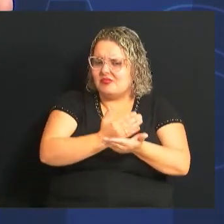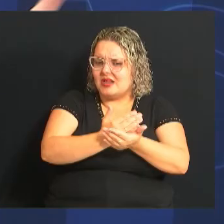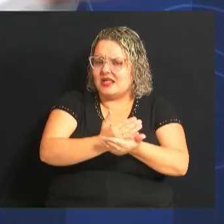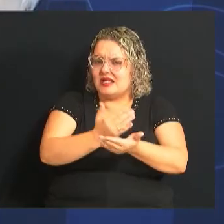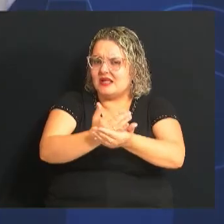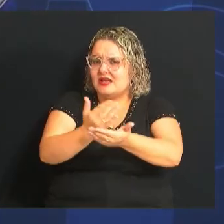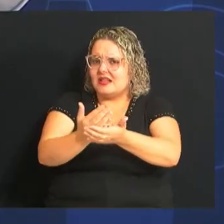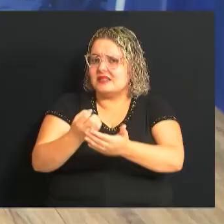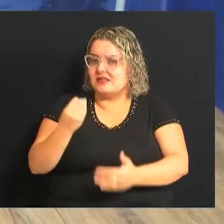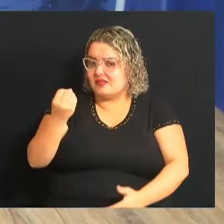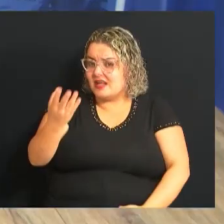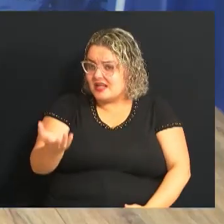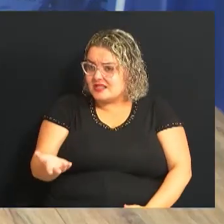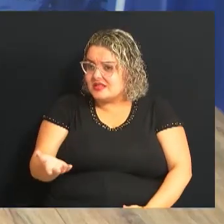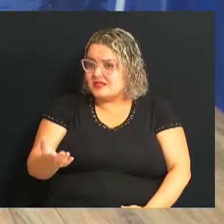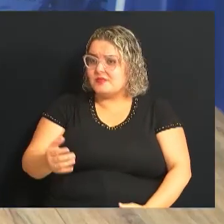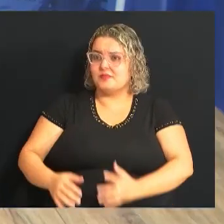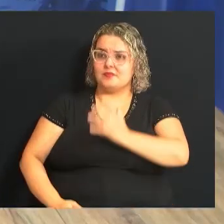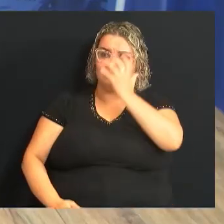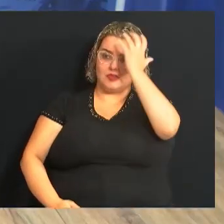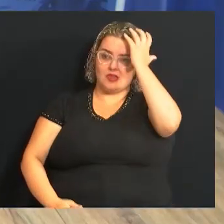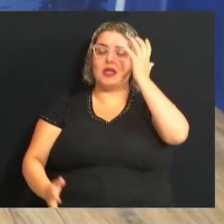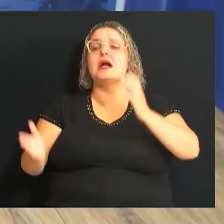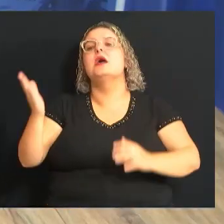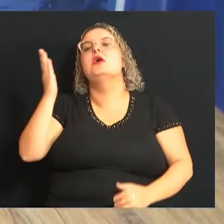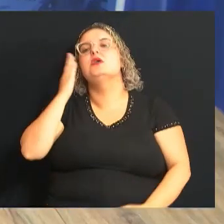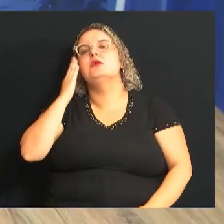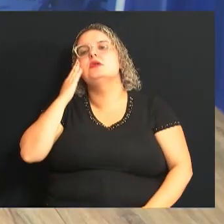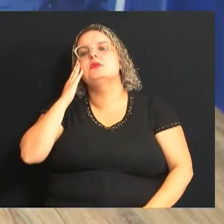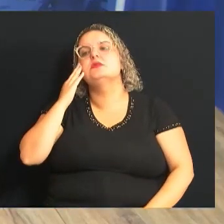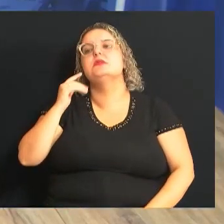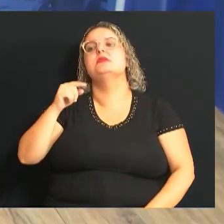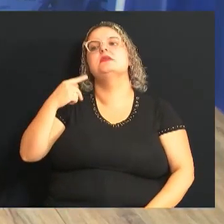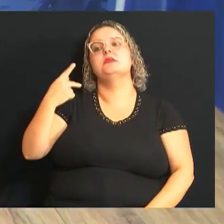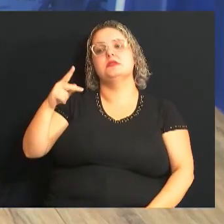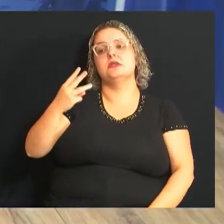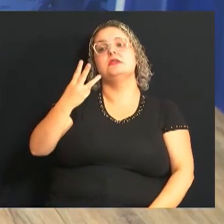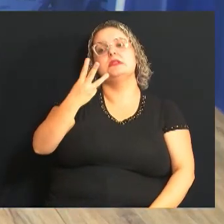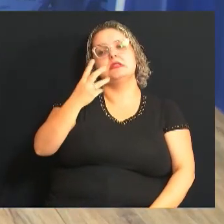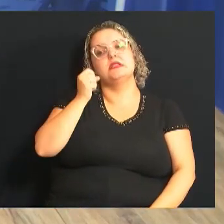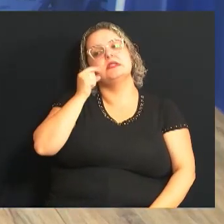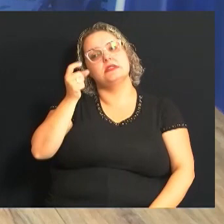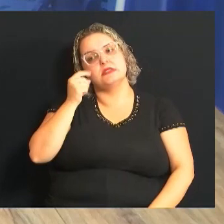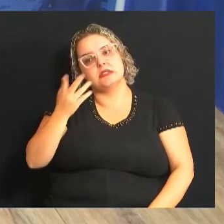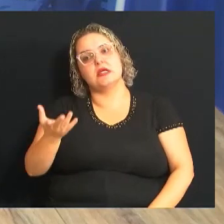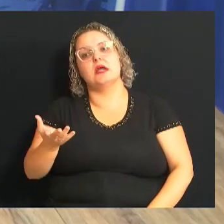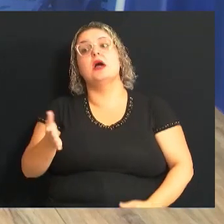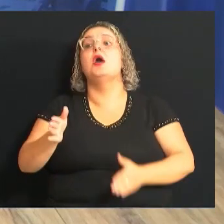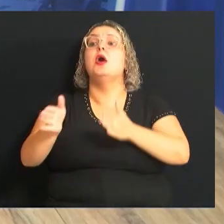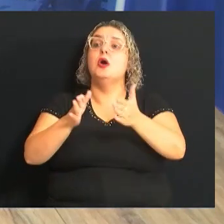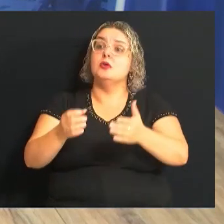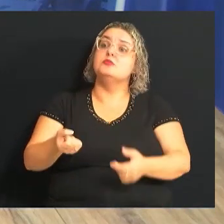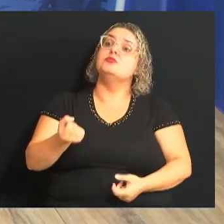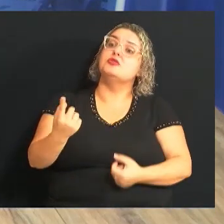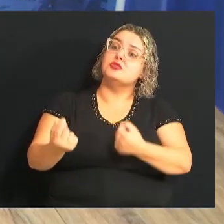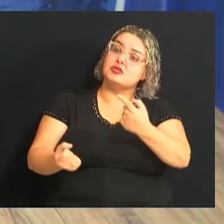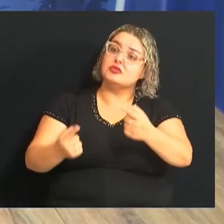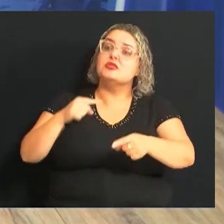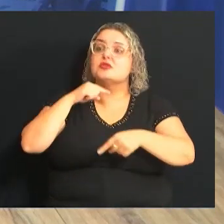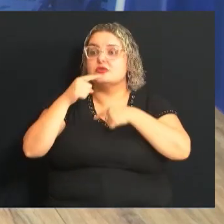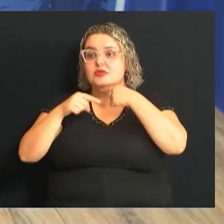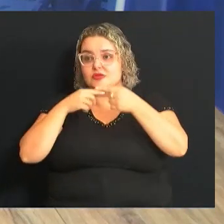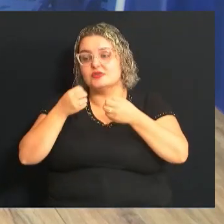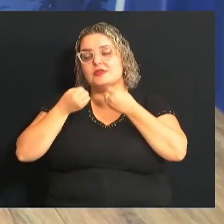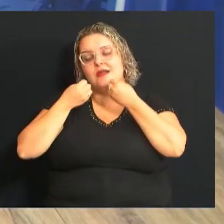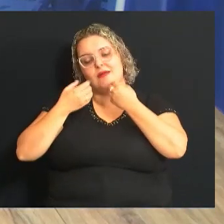caminho? Bom, Dalila, eu sei que você tem 3 gatos, então acho que é o momento também de você tirar algumas dúvidas. Seja